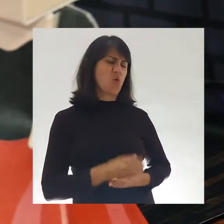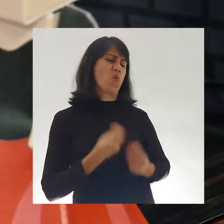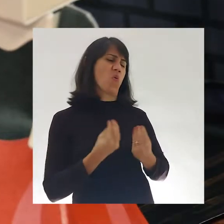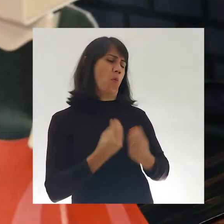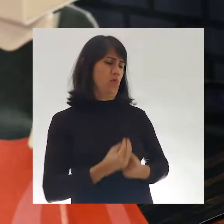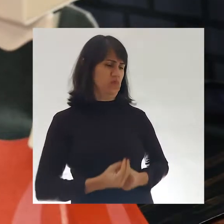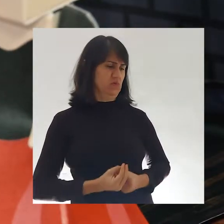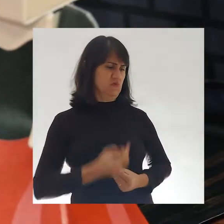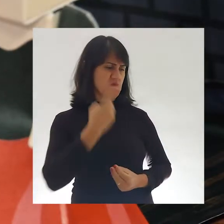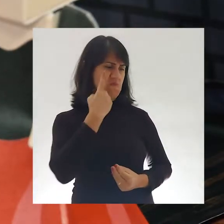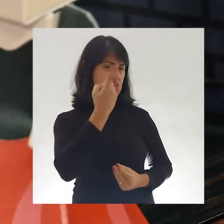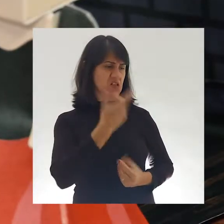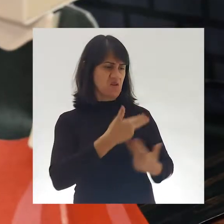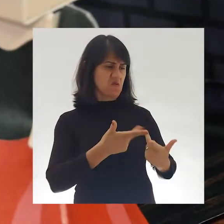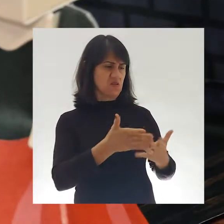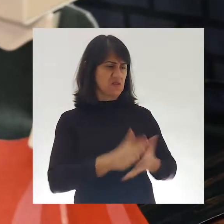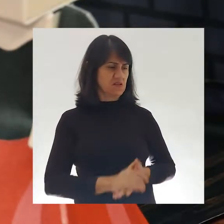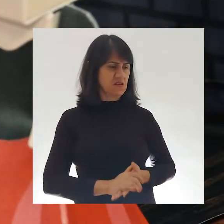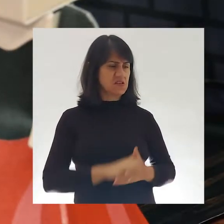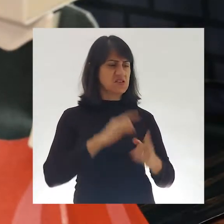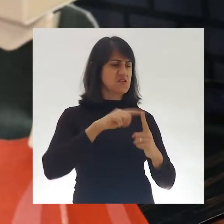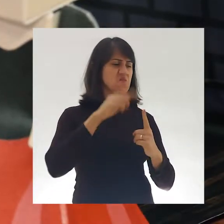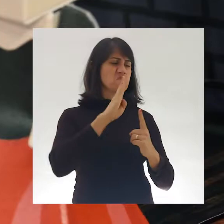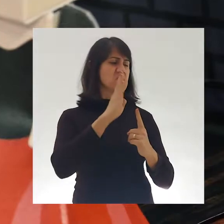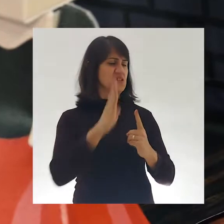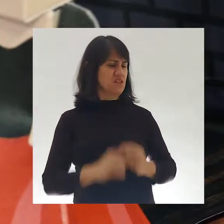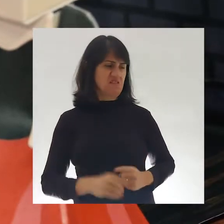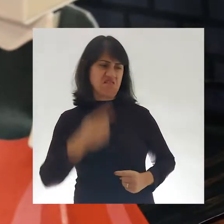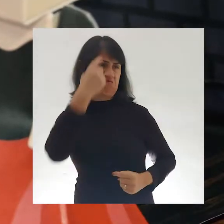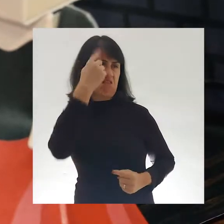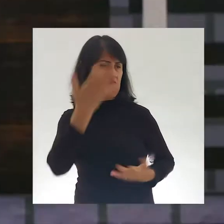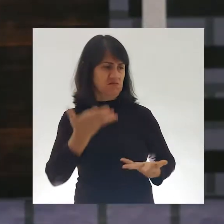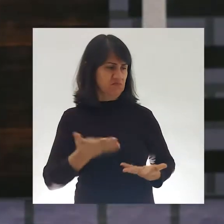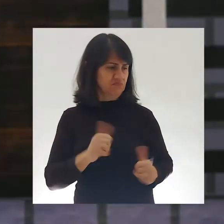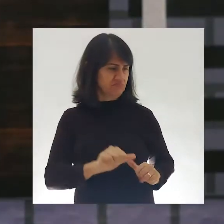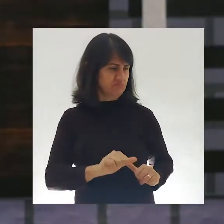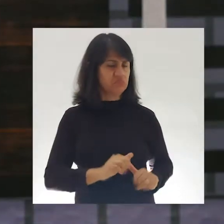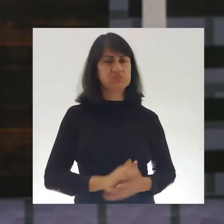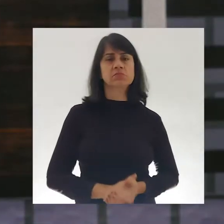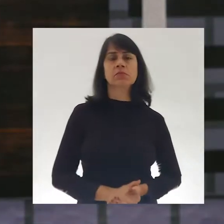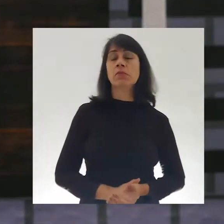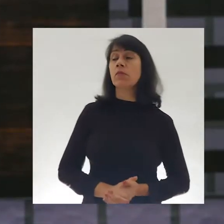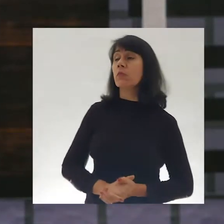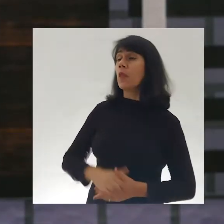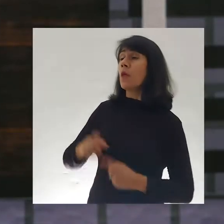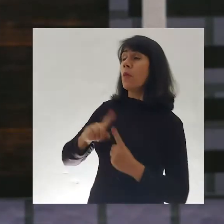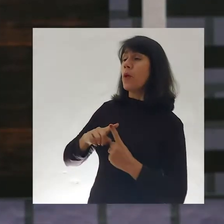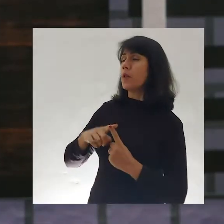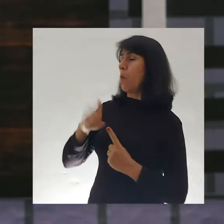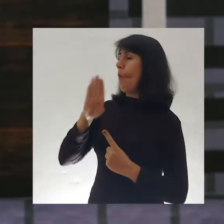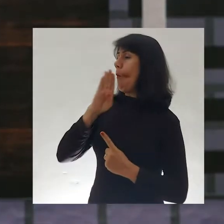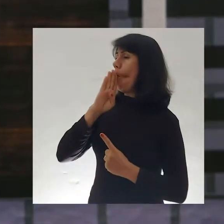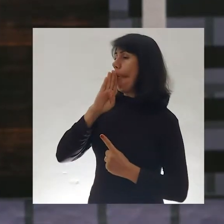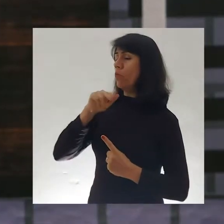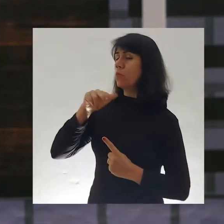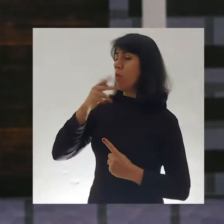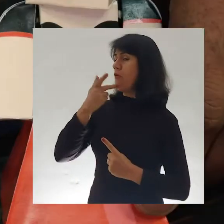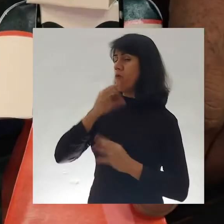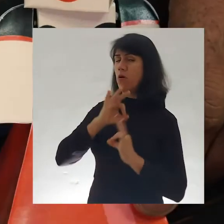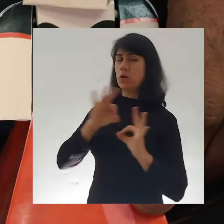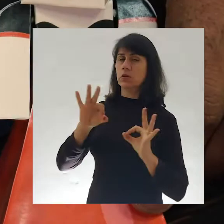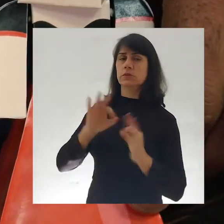Onde já se viu isso? Beatriz, você tem cada ideia. Beatriz nunca mais